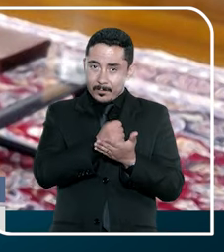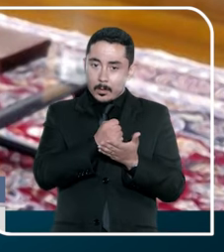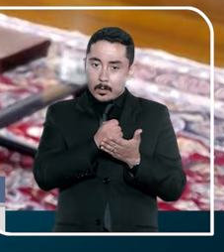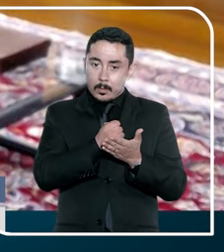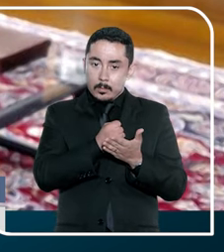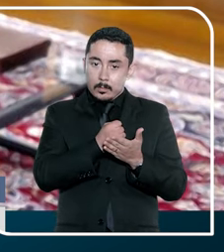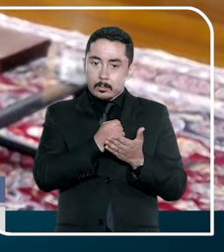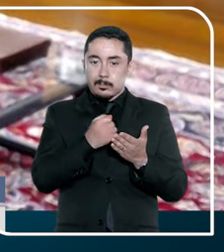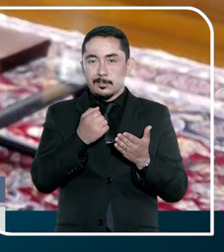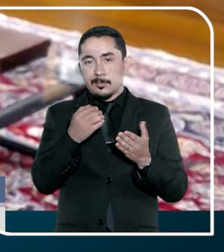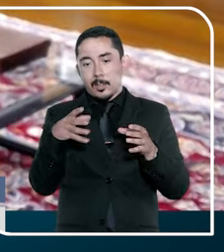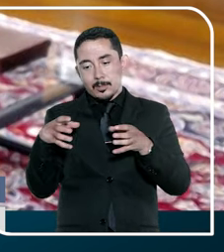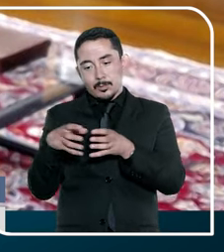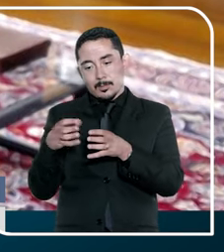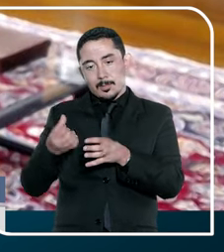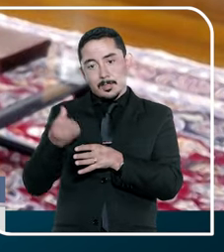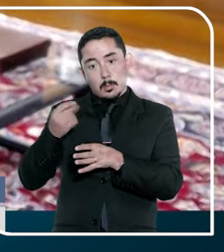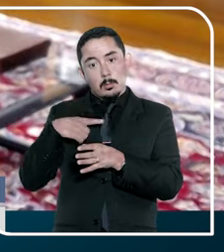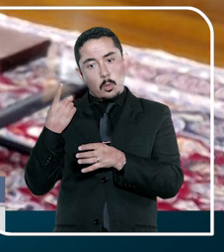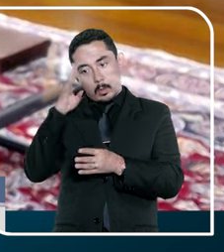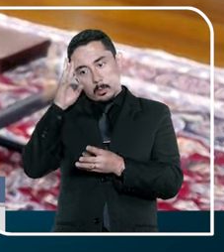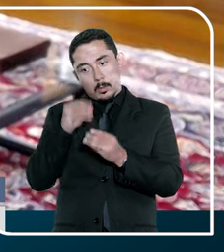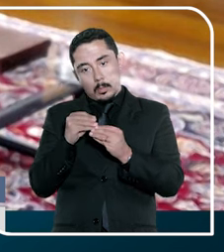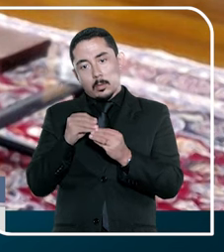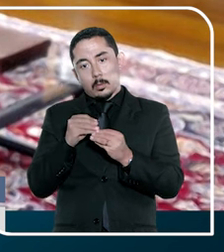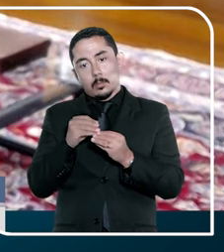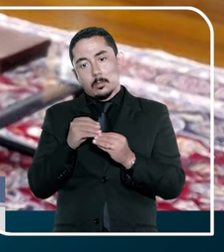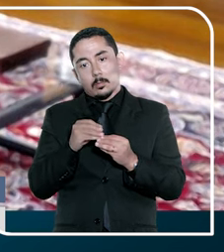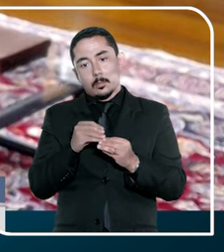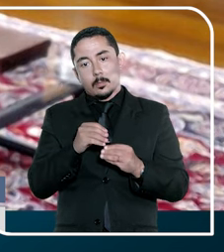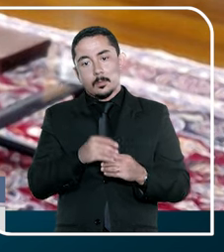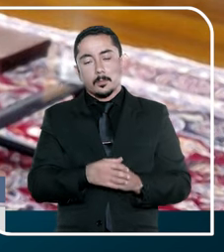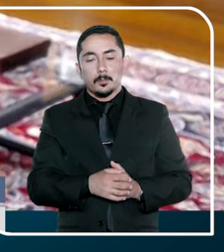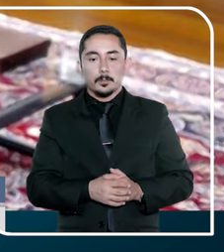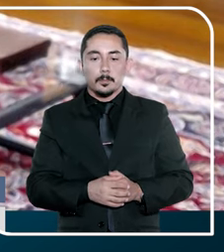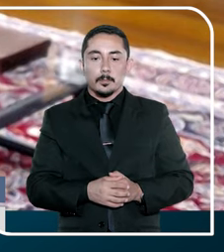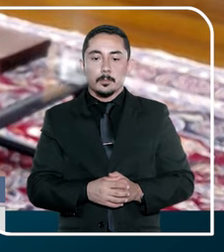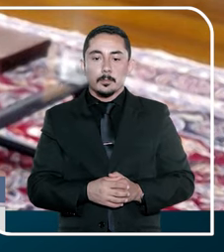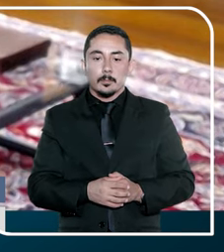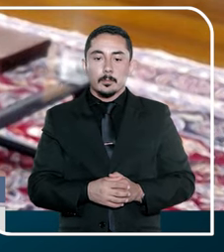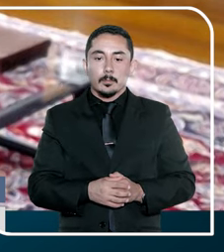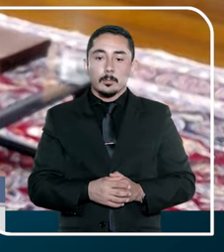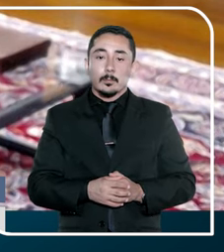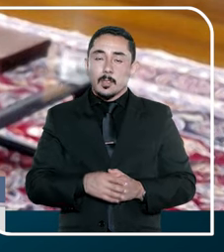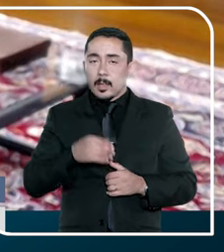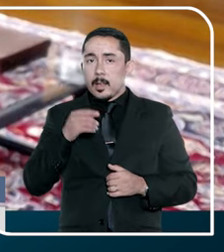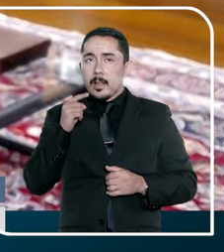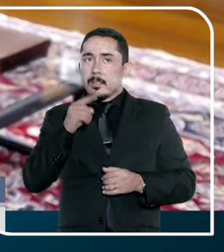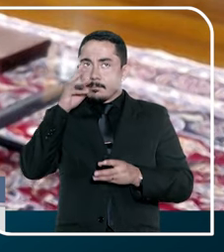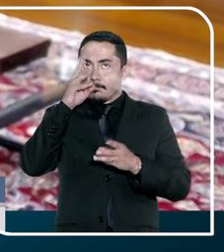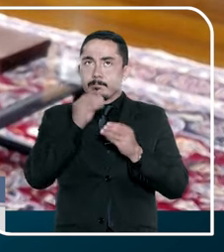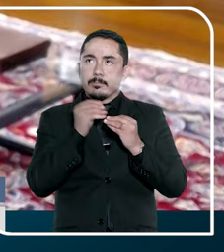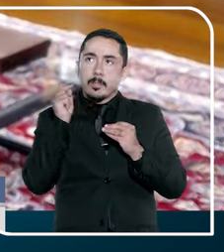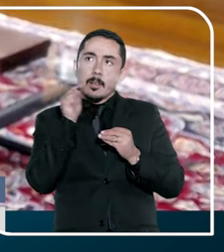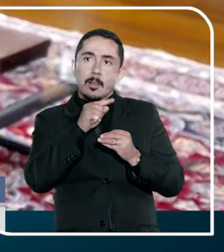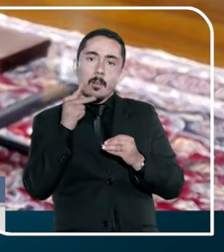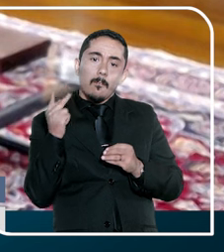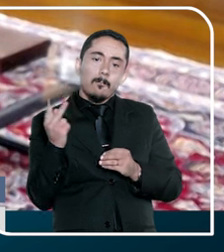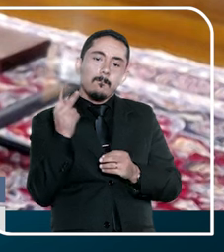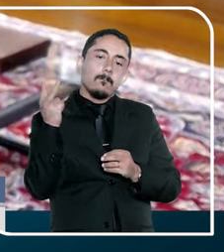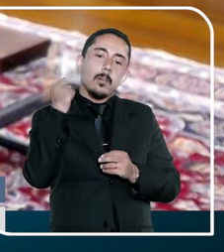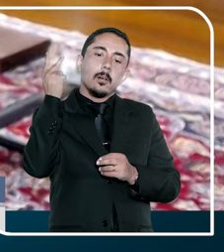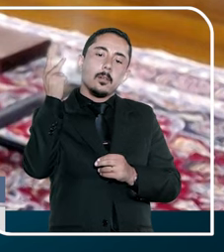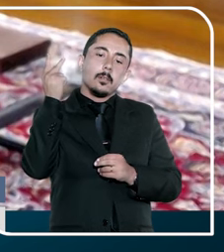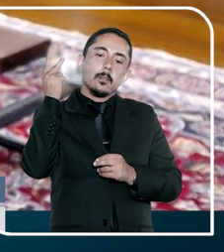sexta turma temos seguido esse entendimento eh de considerar o que seria um valor eh